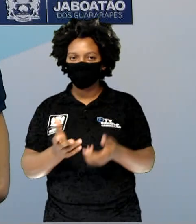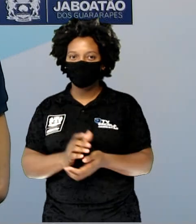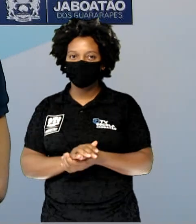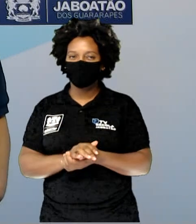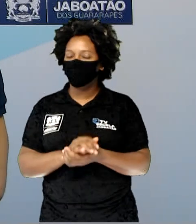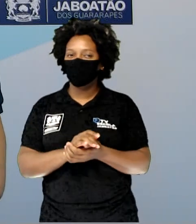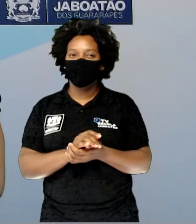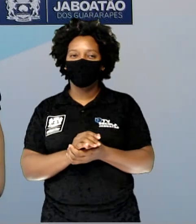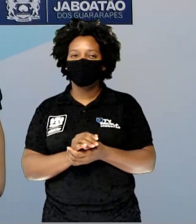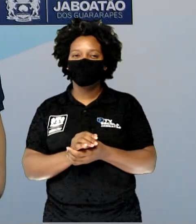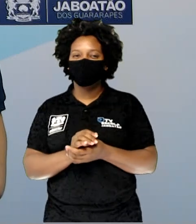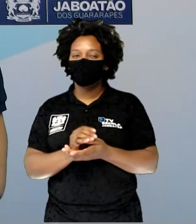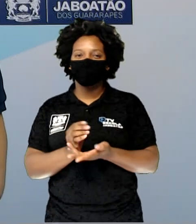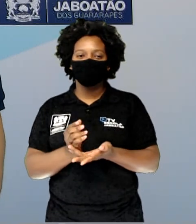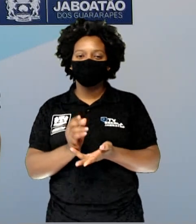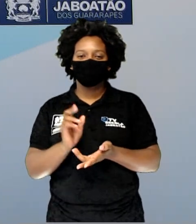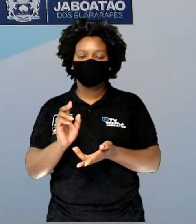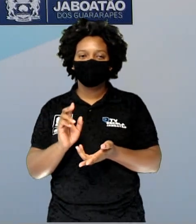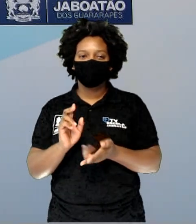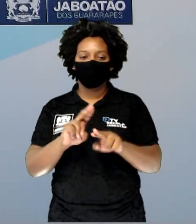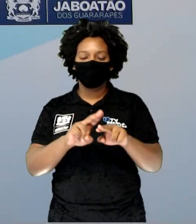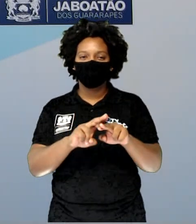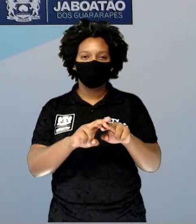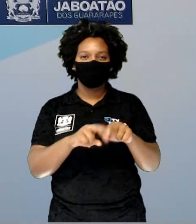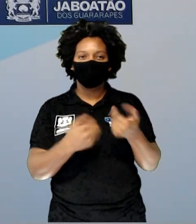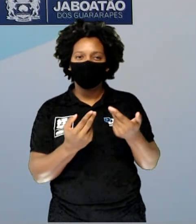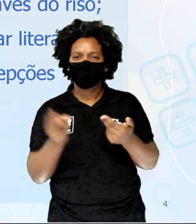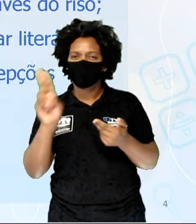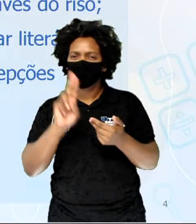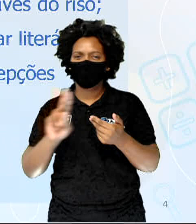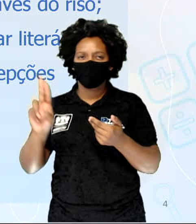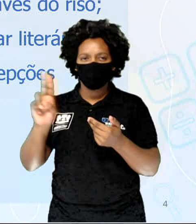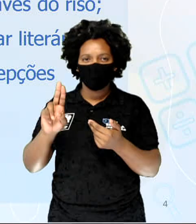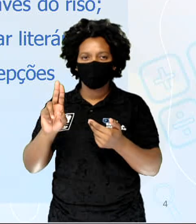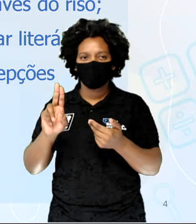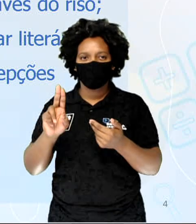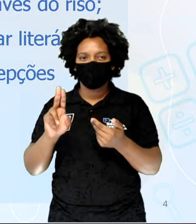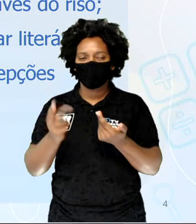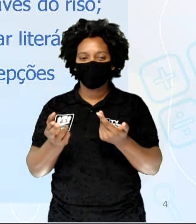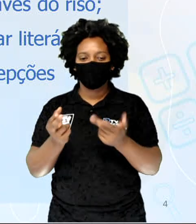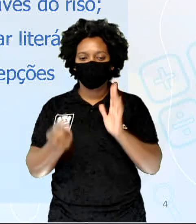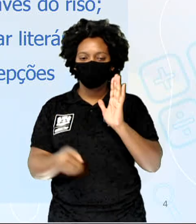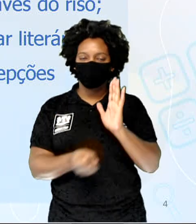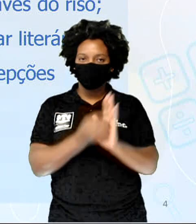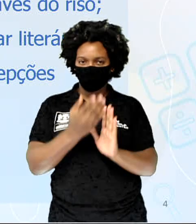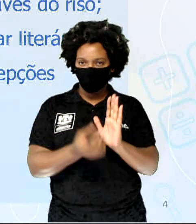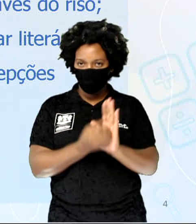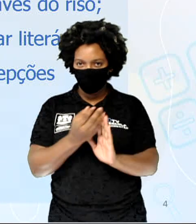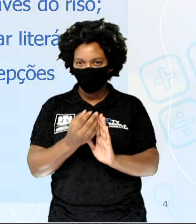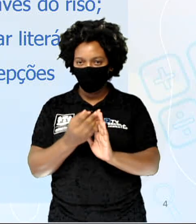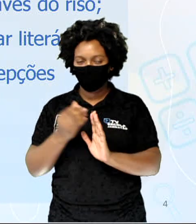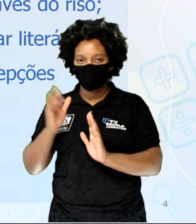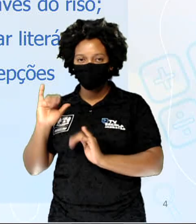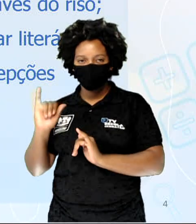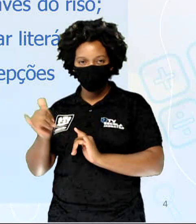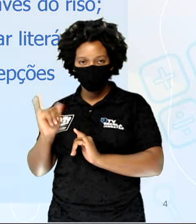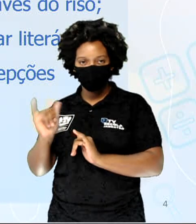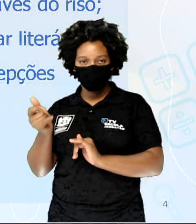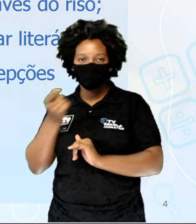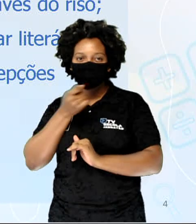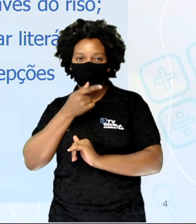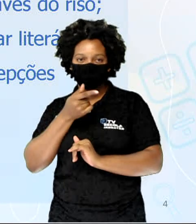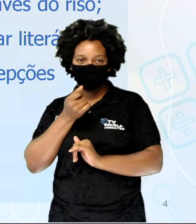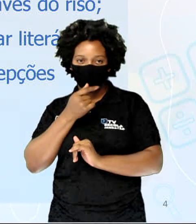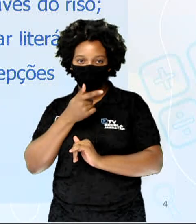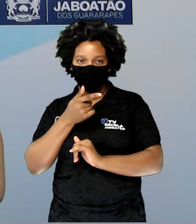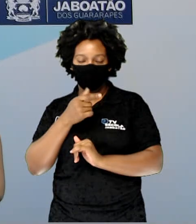Para que serve o conto de humor? Por que se produz um conto de humor? Vejam, gente, tem algumas situações que